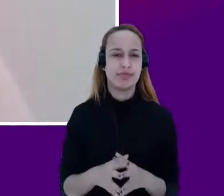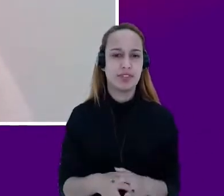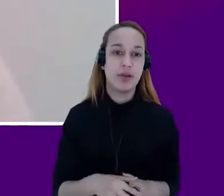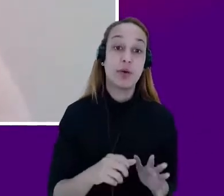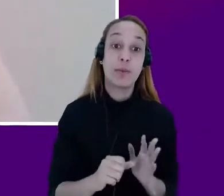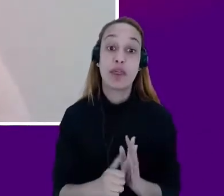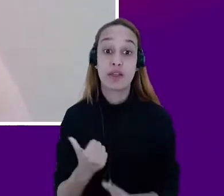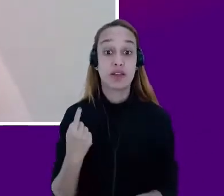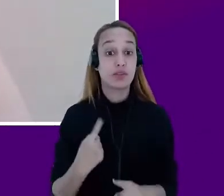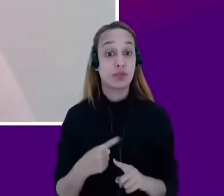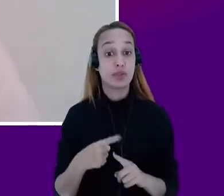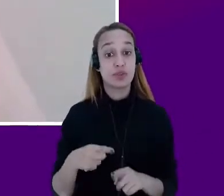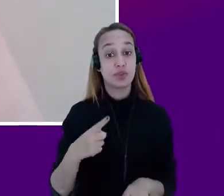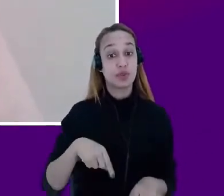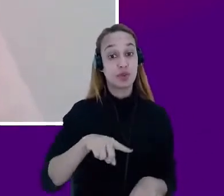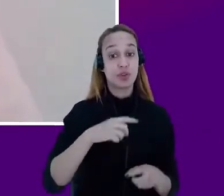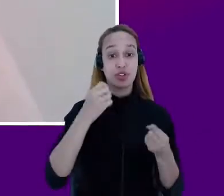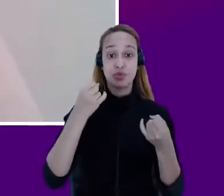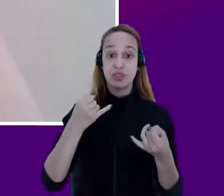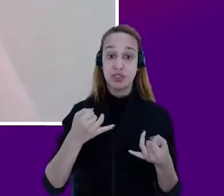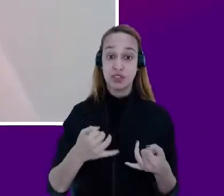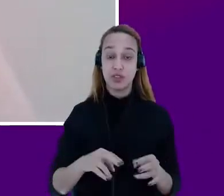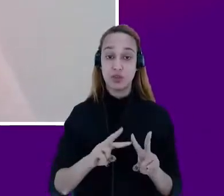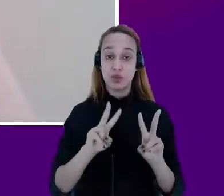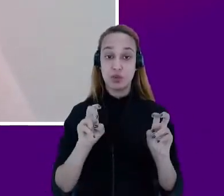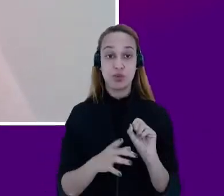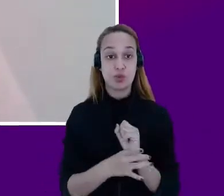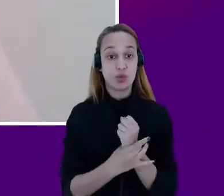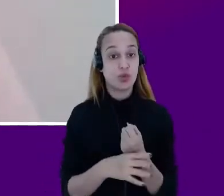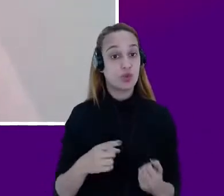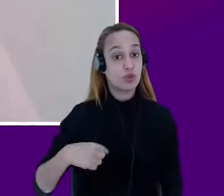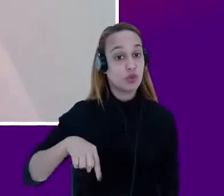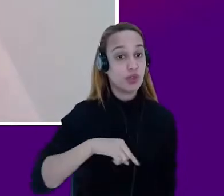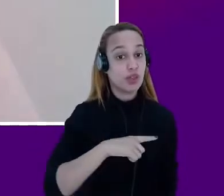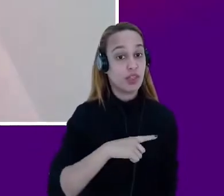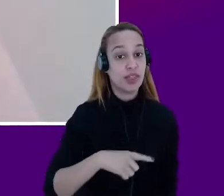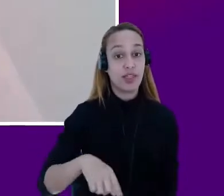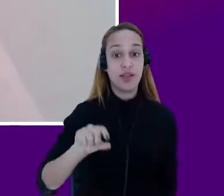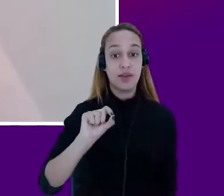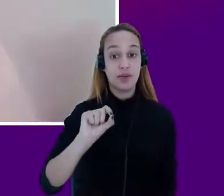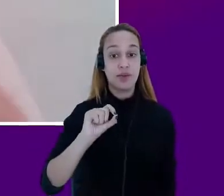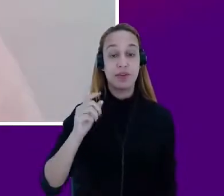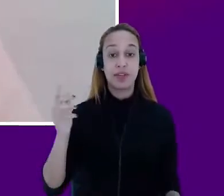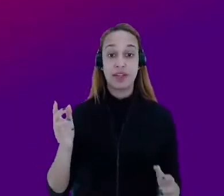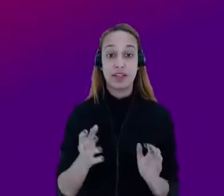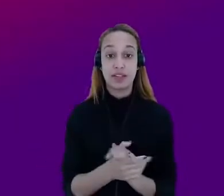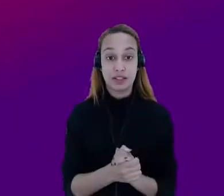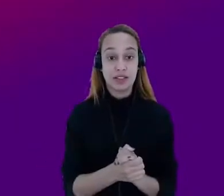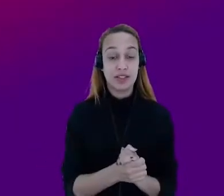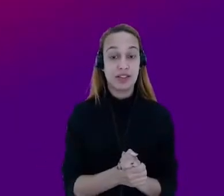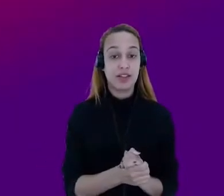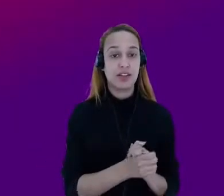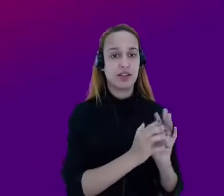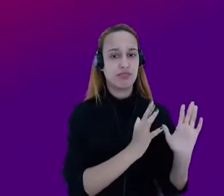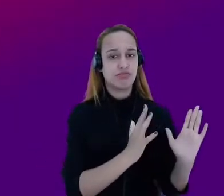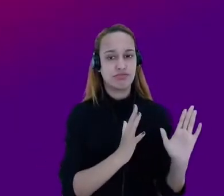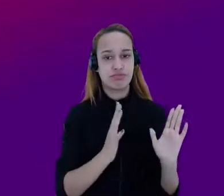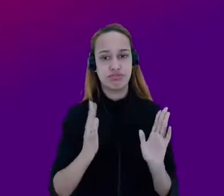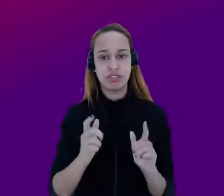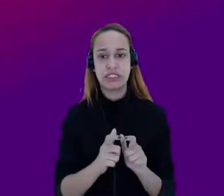porque quando nós começamos a falar sobre seguros, nós temos aqui uma equação gigante, onde você